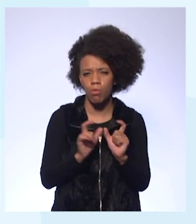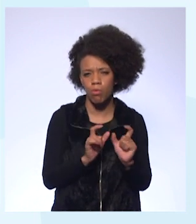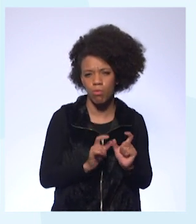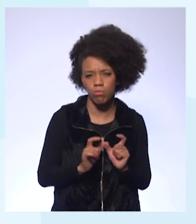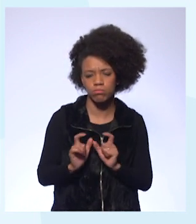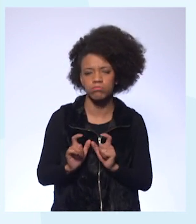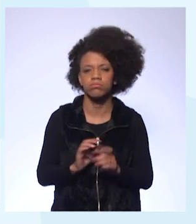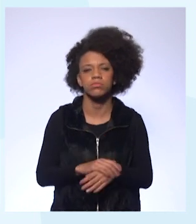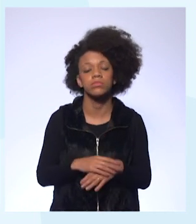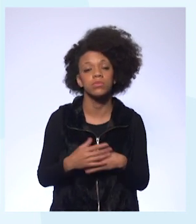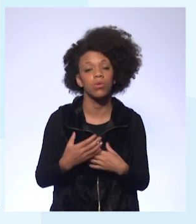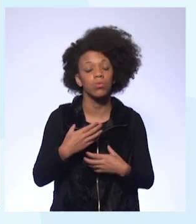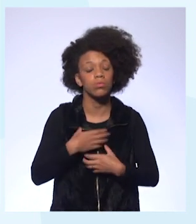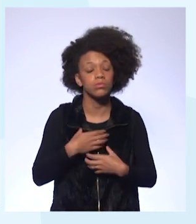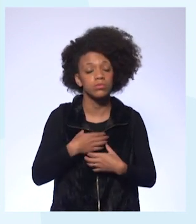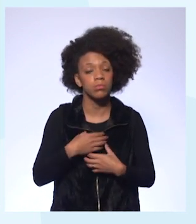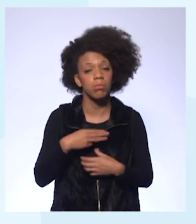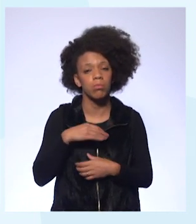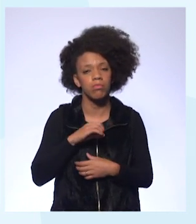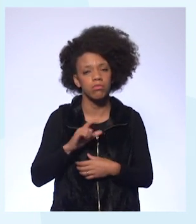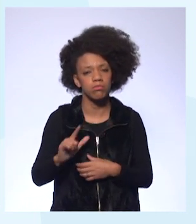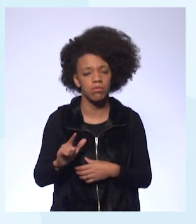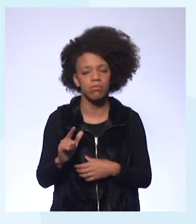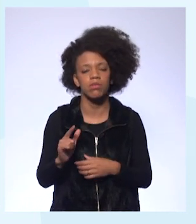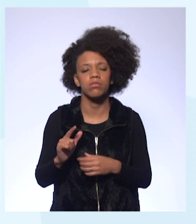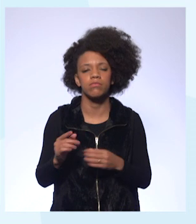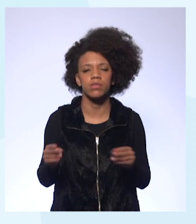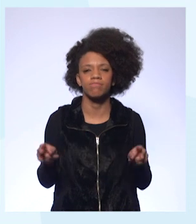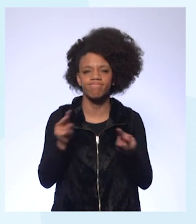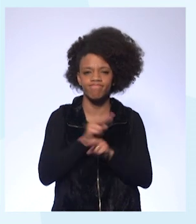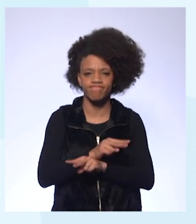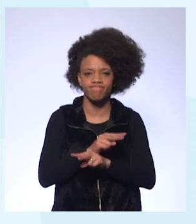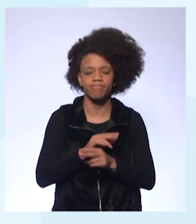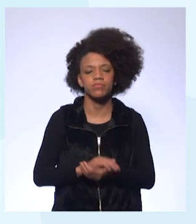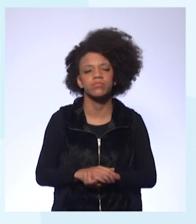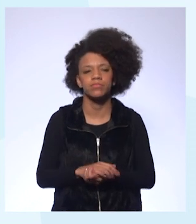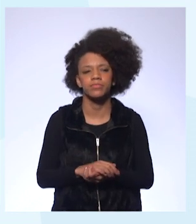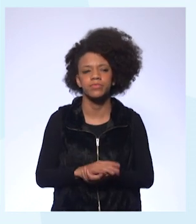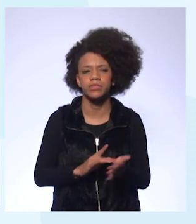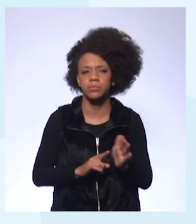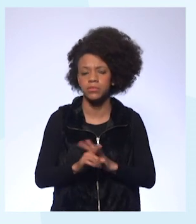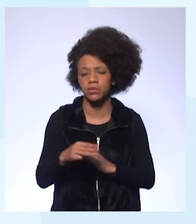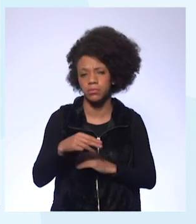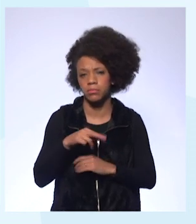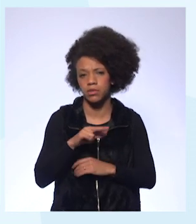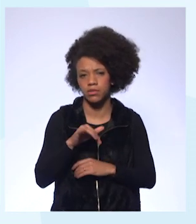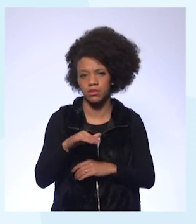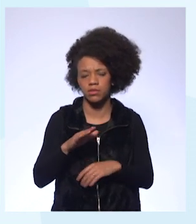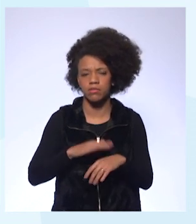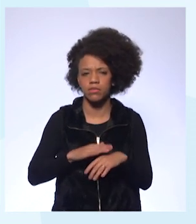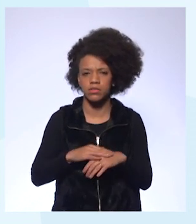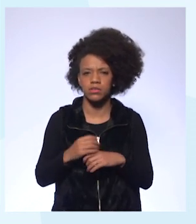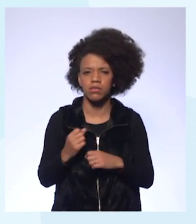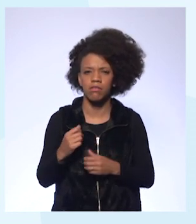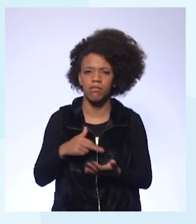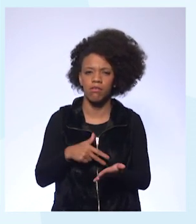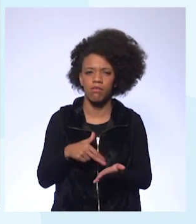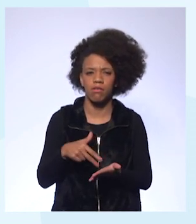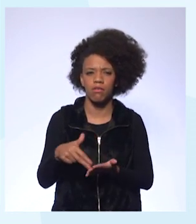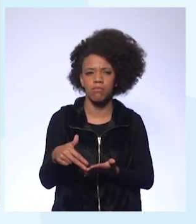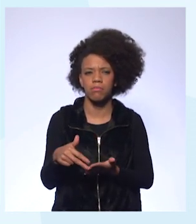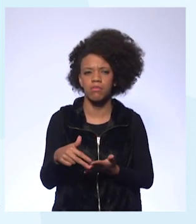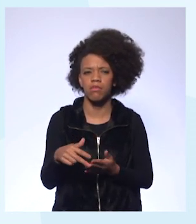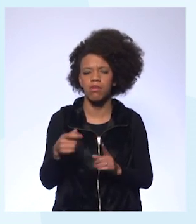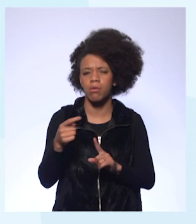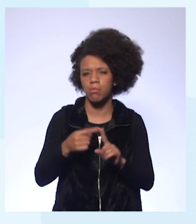como todo o verbo modal ele vai aqui para frente então eu quero perguntar a Maria vai fazer a caminhada mês que vem fica meio